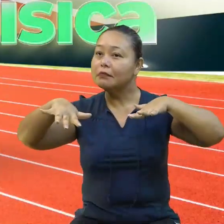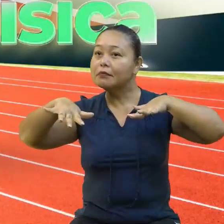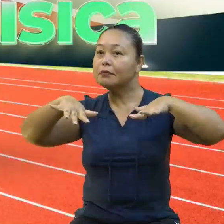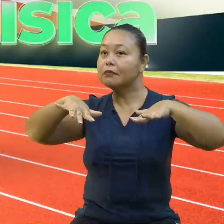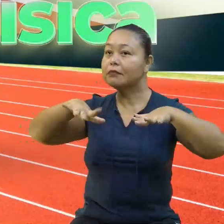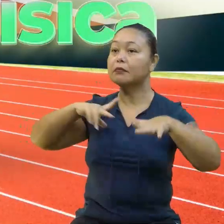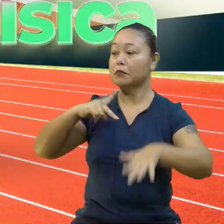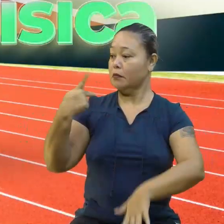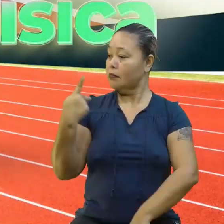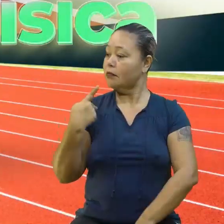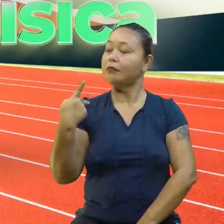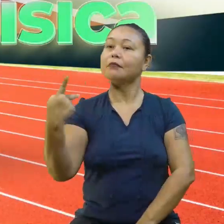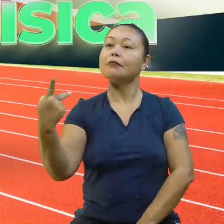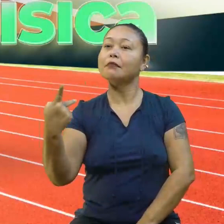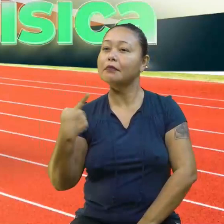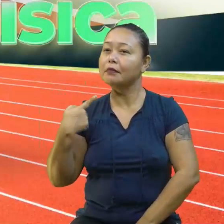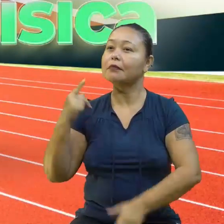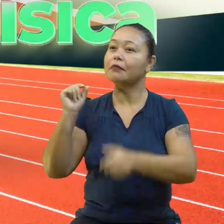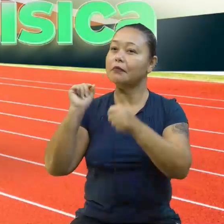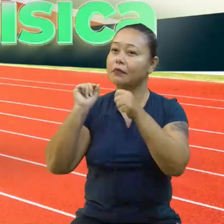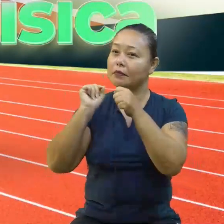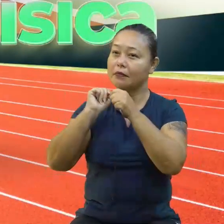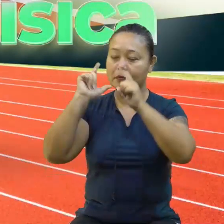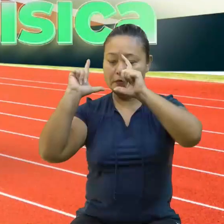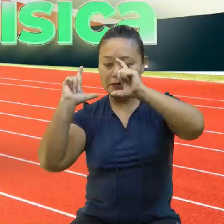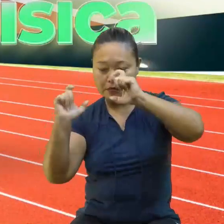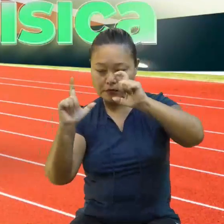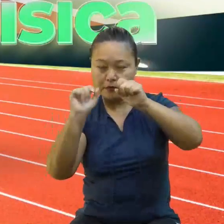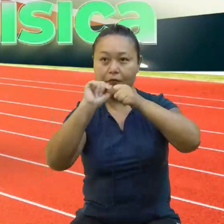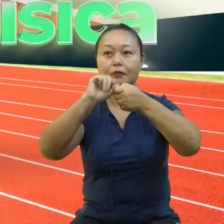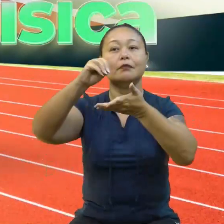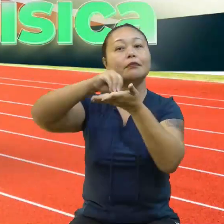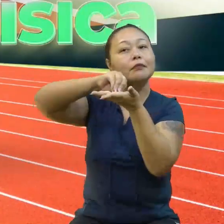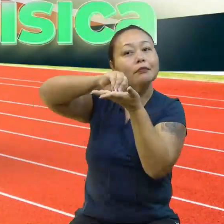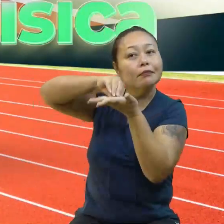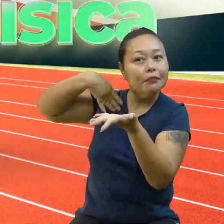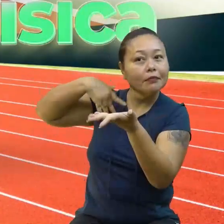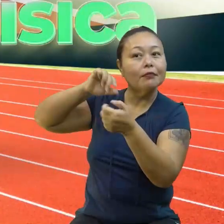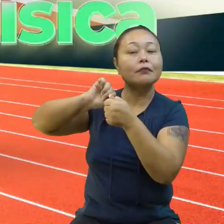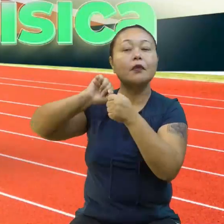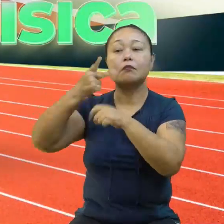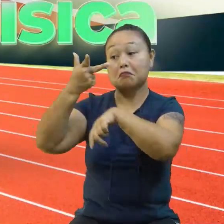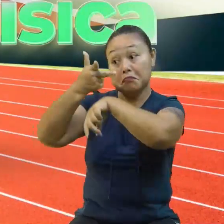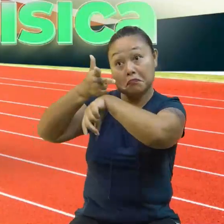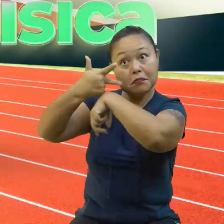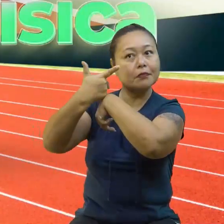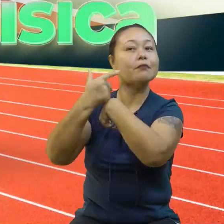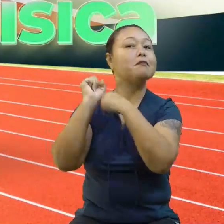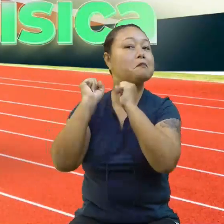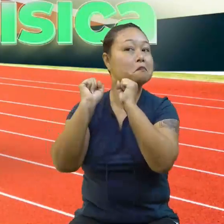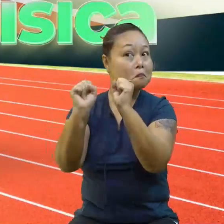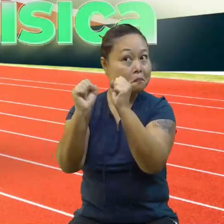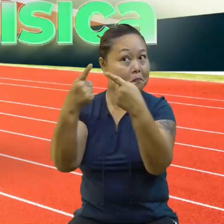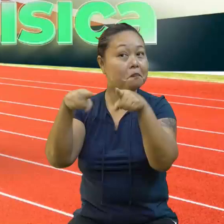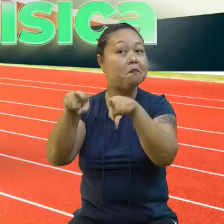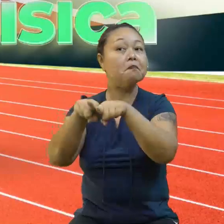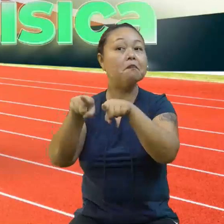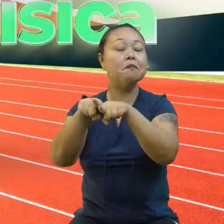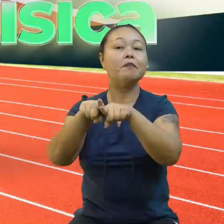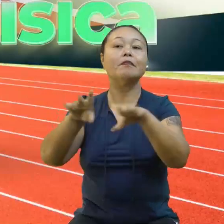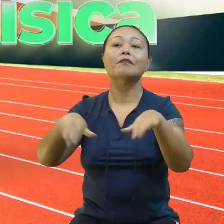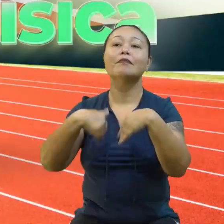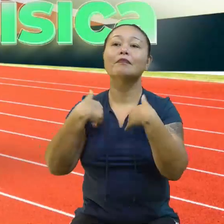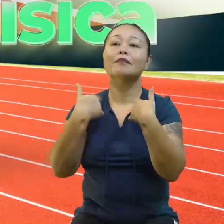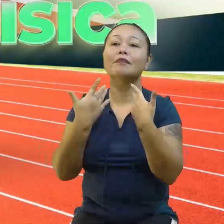sua dupla, registra a foto, manda pra gente, pode ser um vídeo também, tá bem? Agora vamos